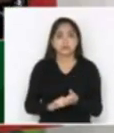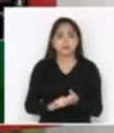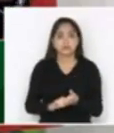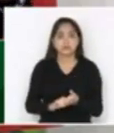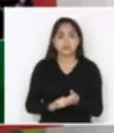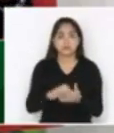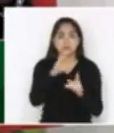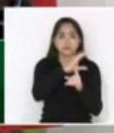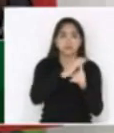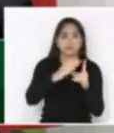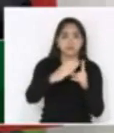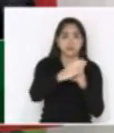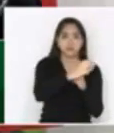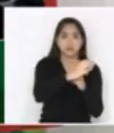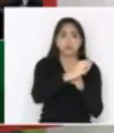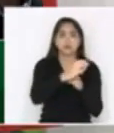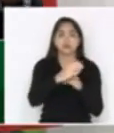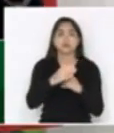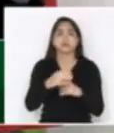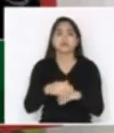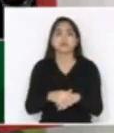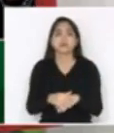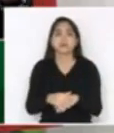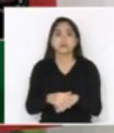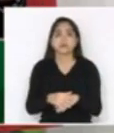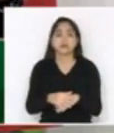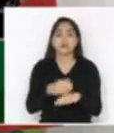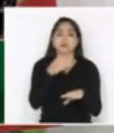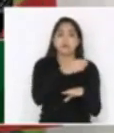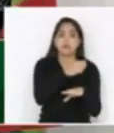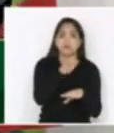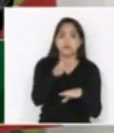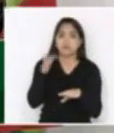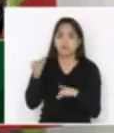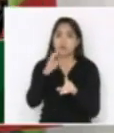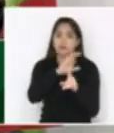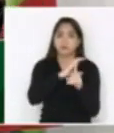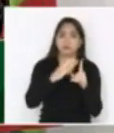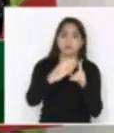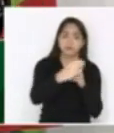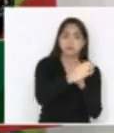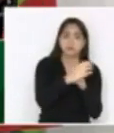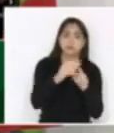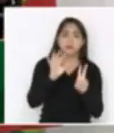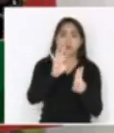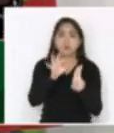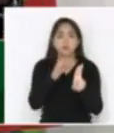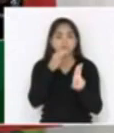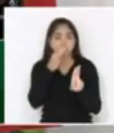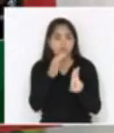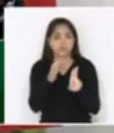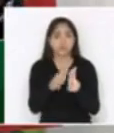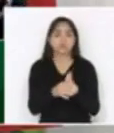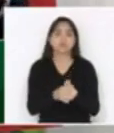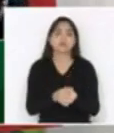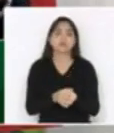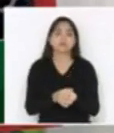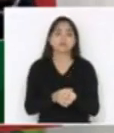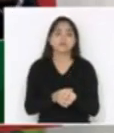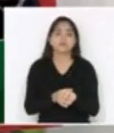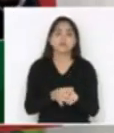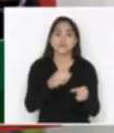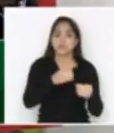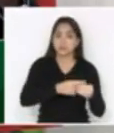comunidades. Vai passar ali por muitas comunidades. É Uruçanga, né, é